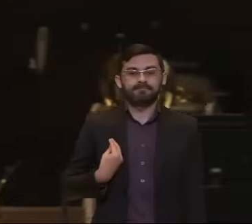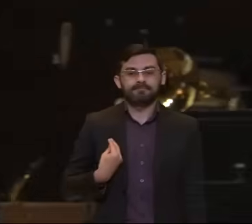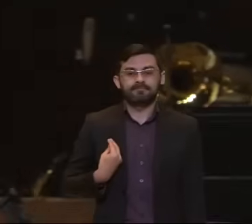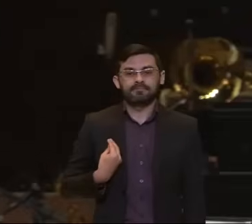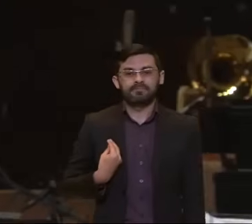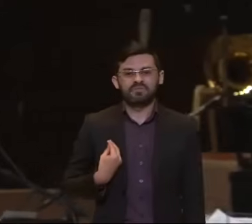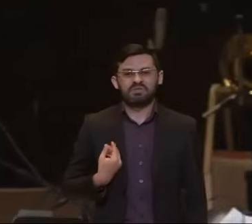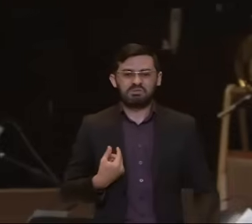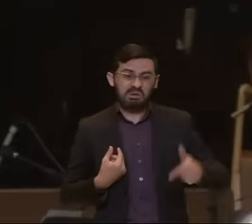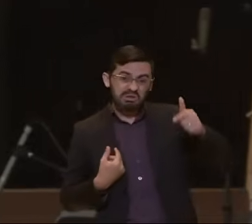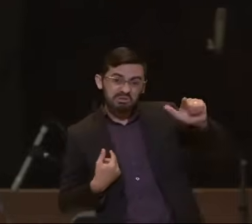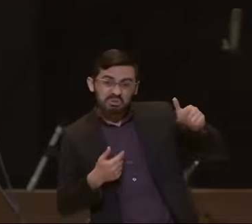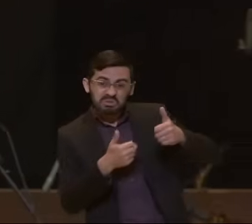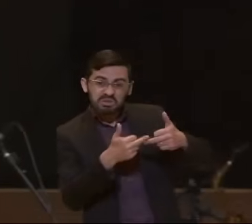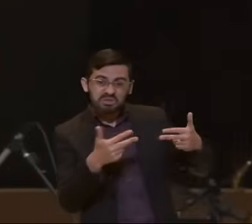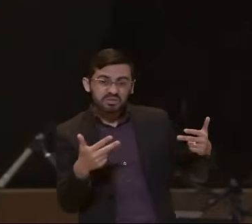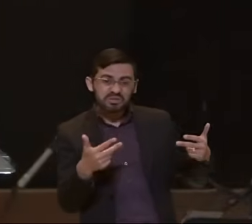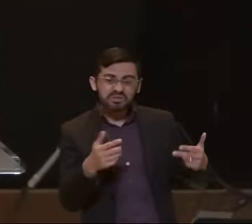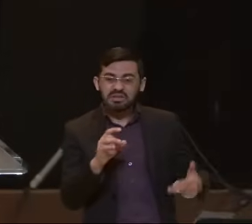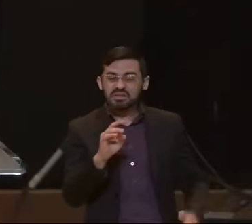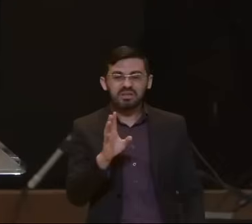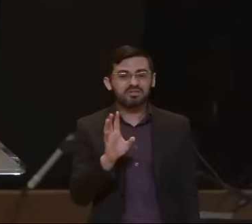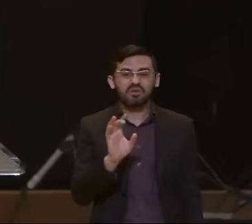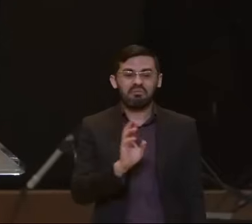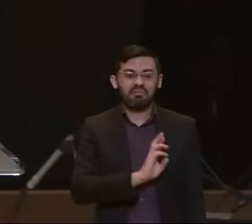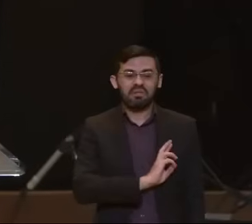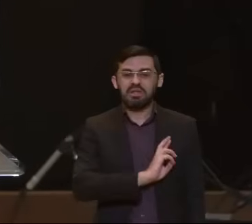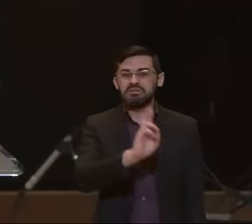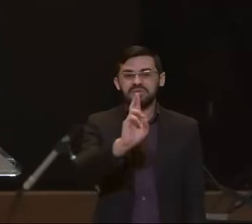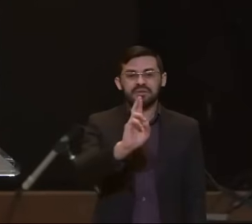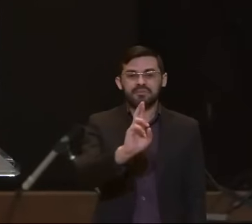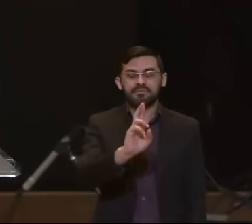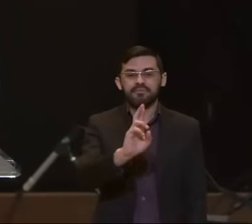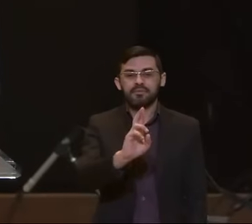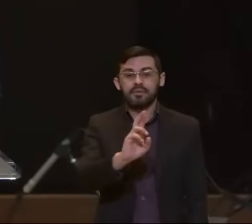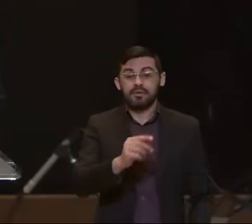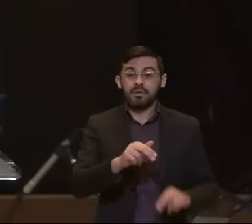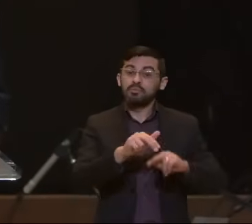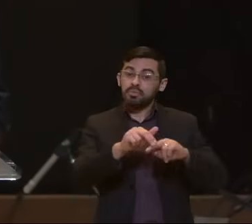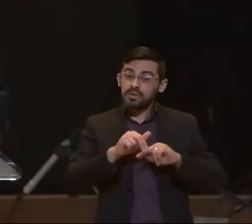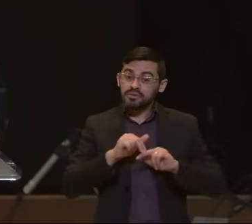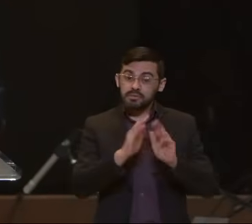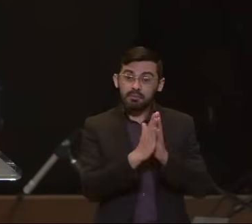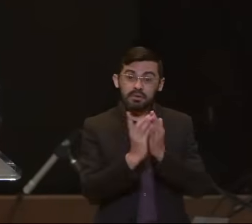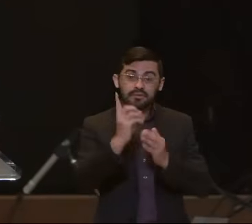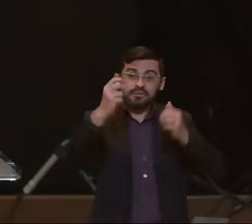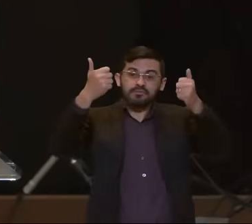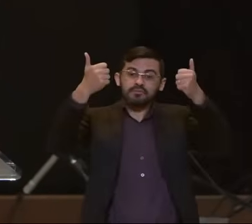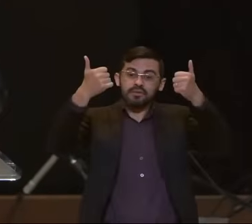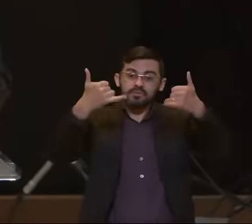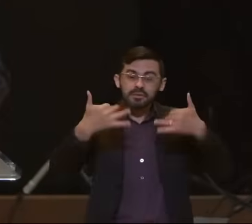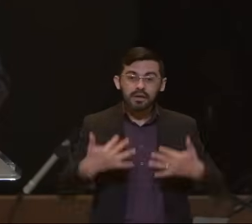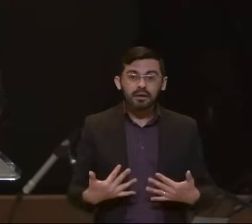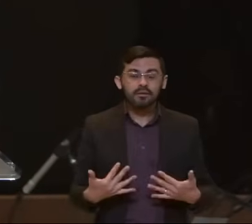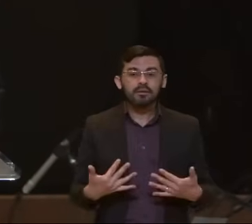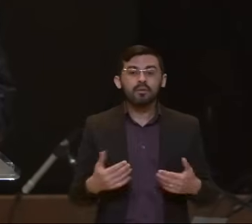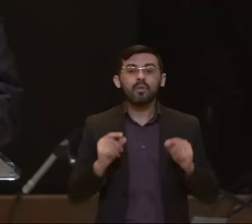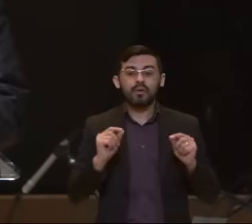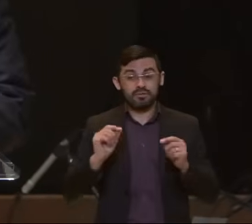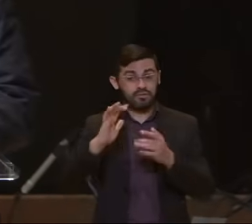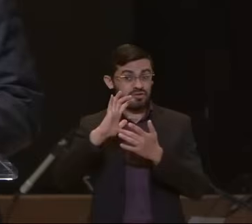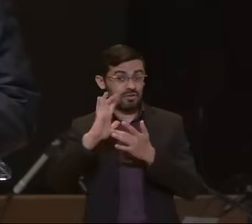O resto é maquiagem. E é por isso que a palavra de Deus vai falar da crítica